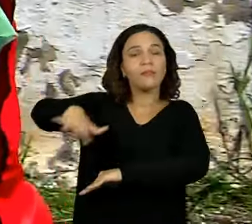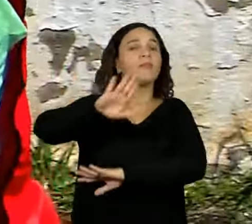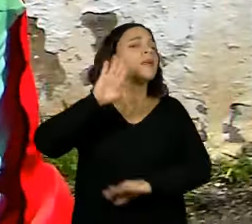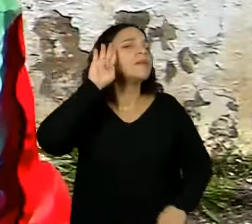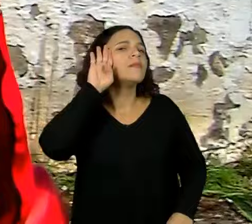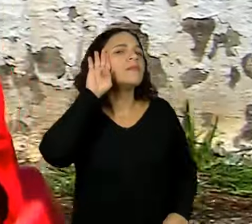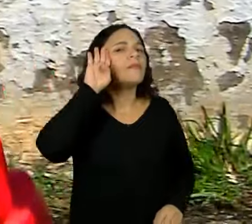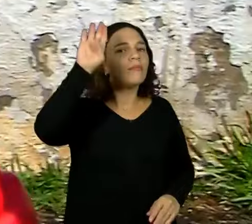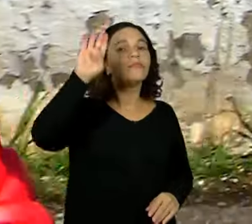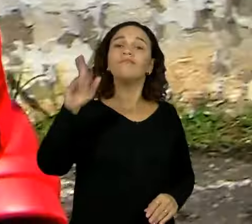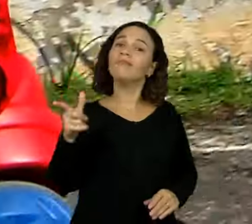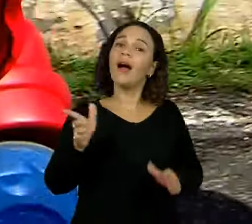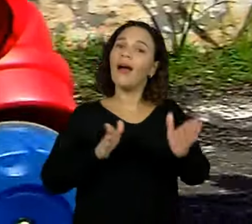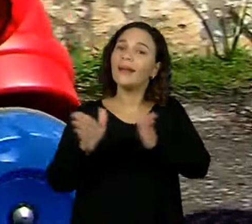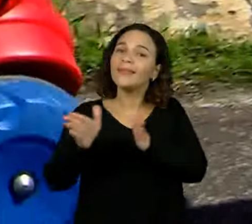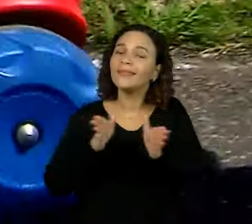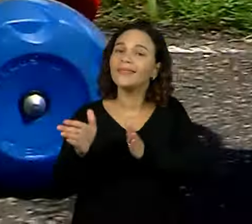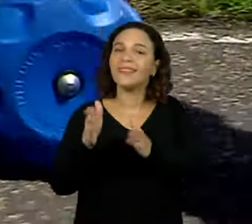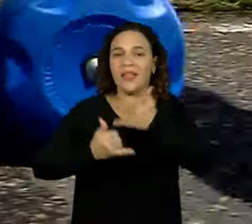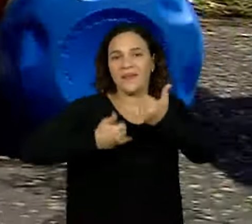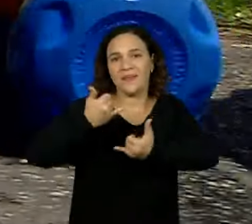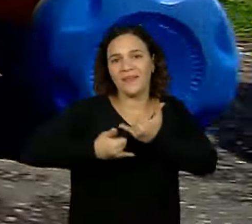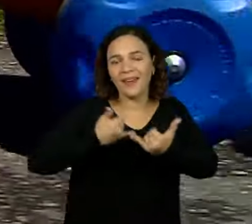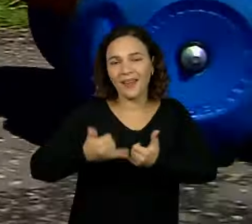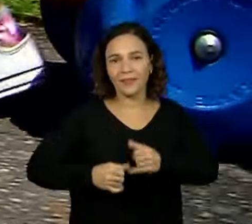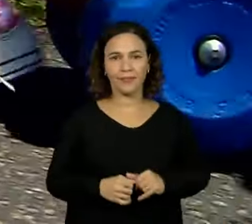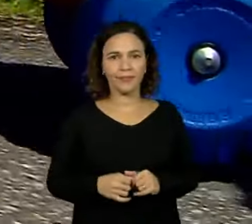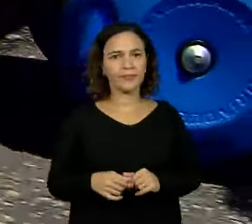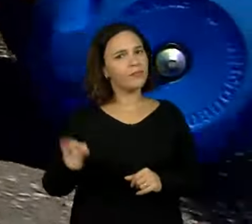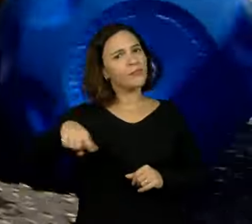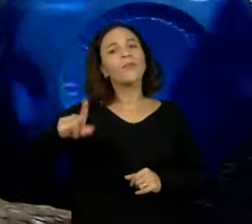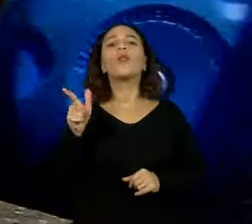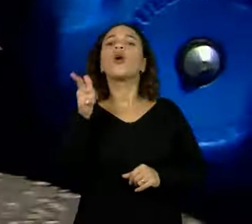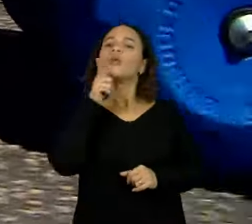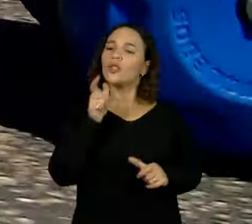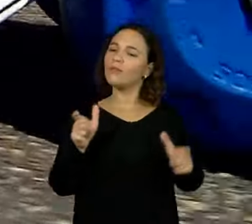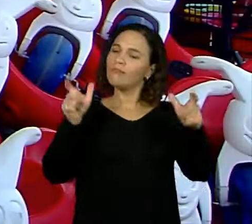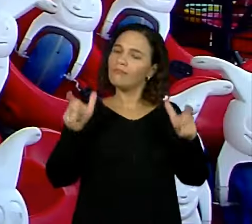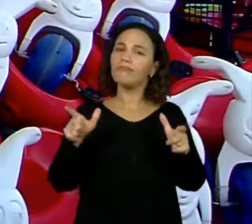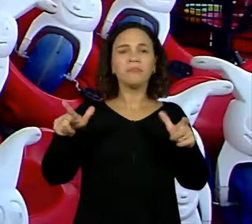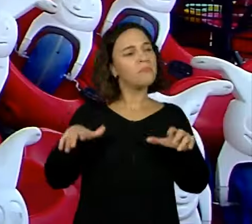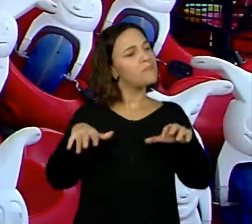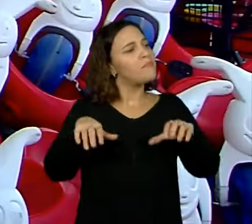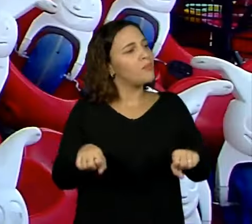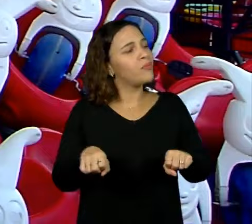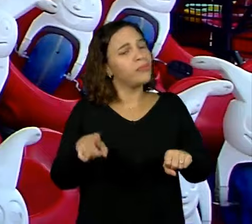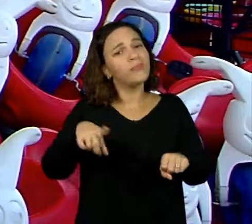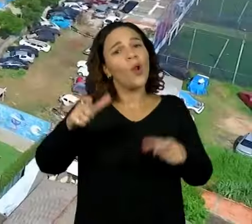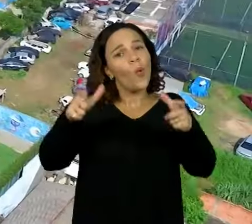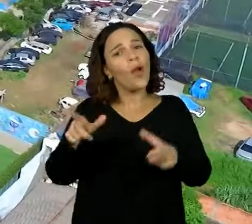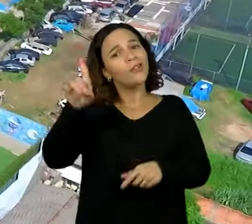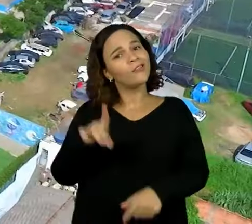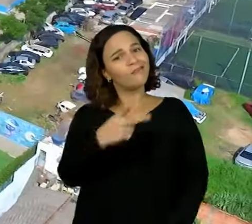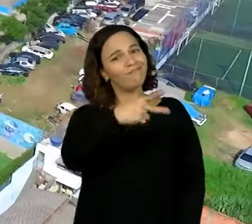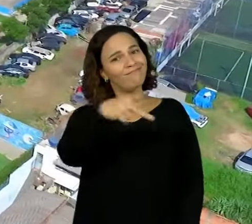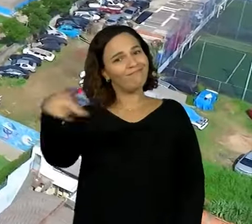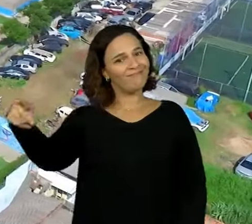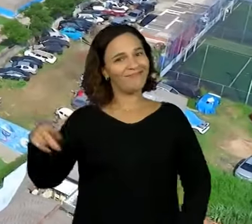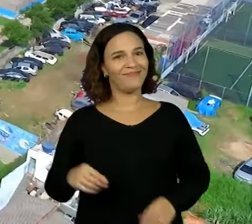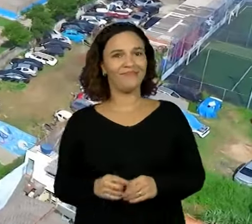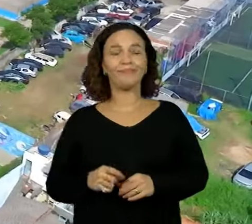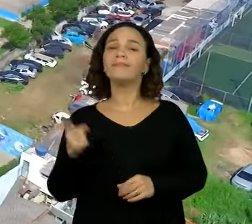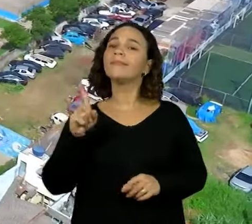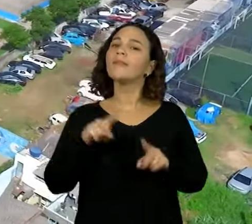crianças tenham acesso ao brincar. Então a ideia é que eles possam ocupar os espaços, que o território que é um lugar de direito deles. Os passeios